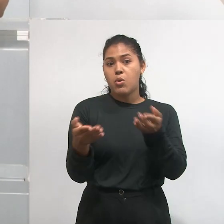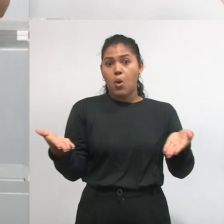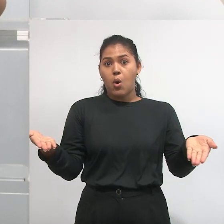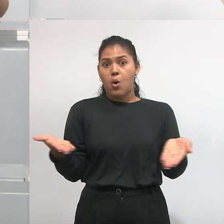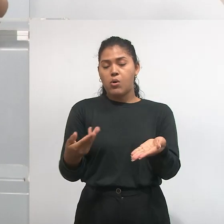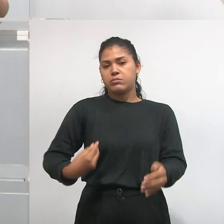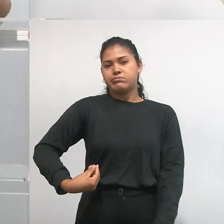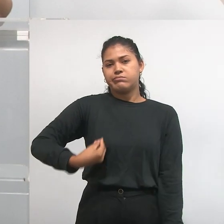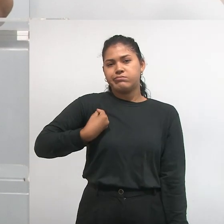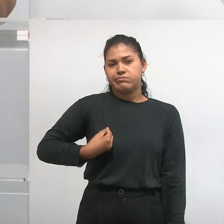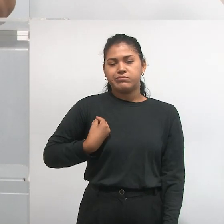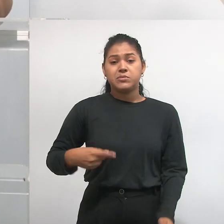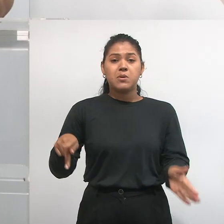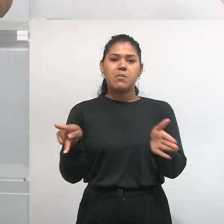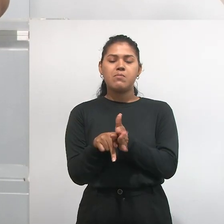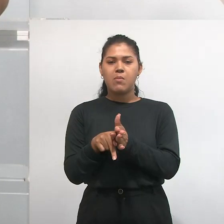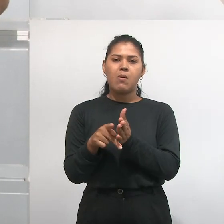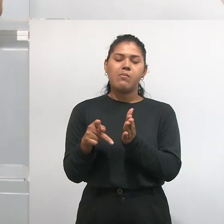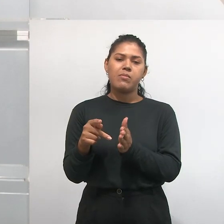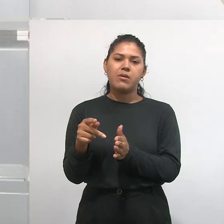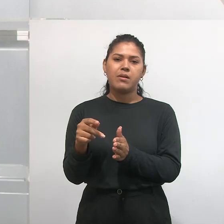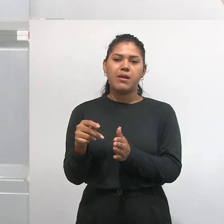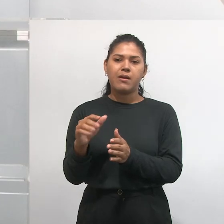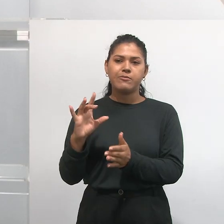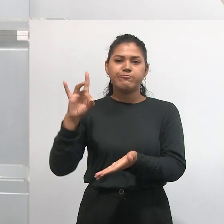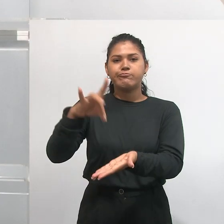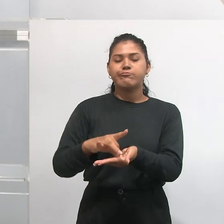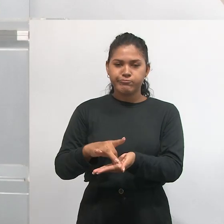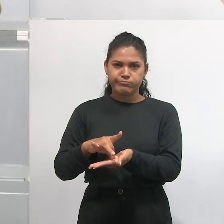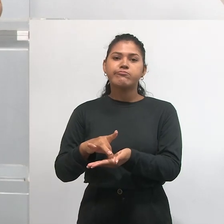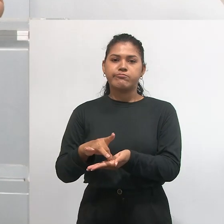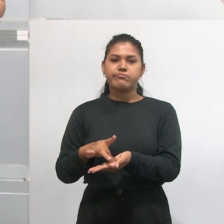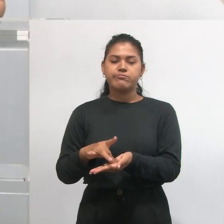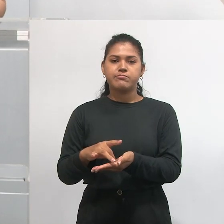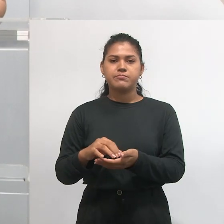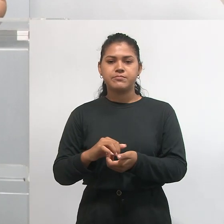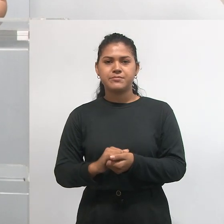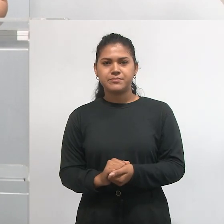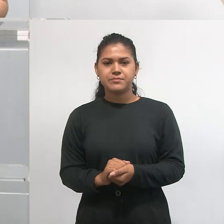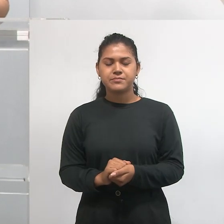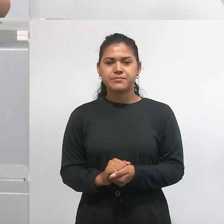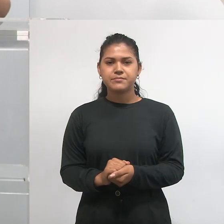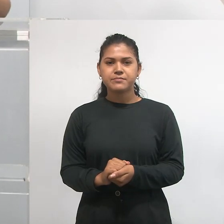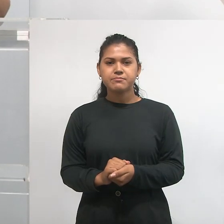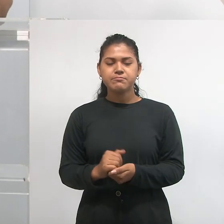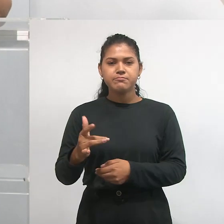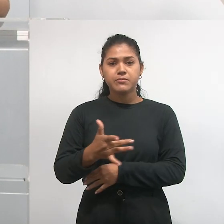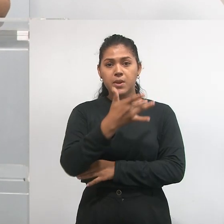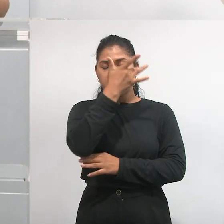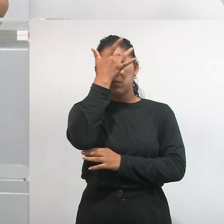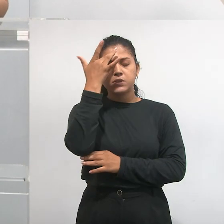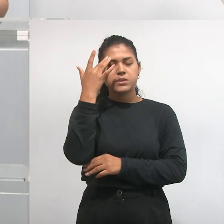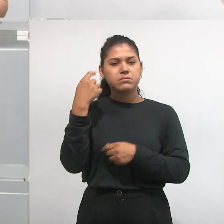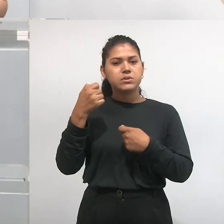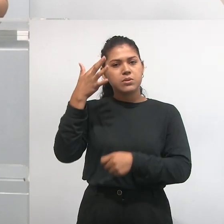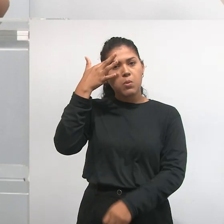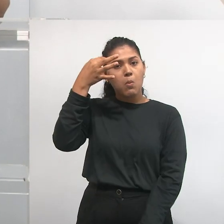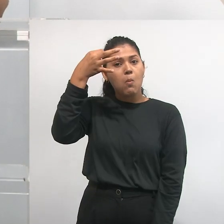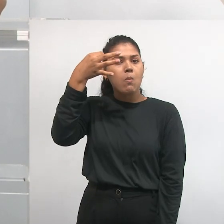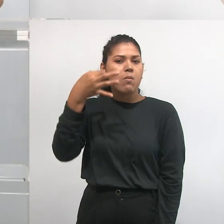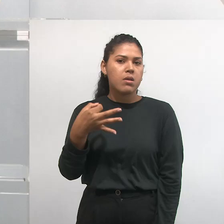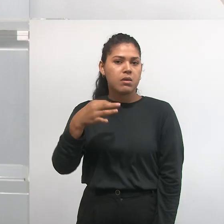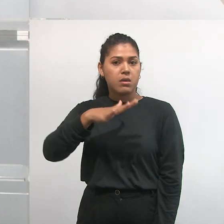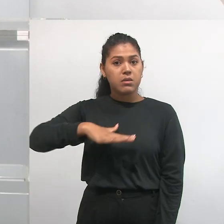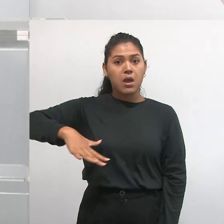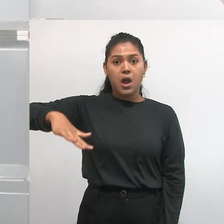parte, mas não deveria mais fazer parte do vocabulário da humanidade. As pessoas precisam entender